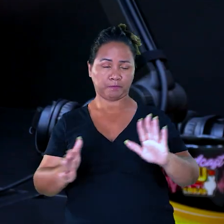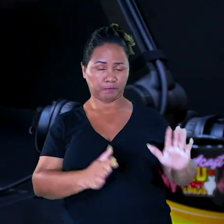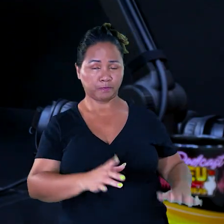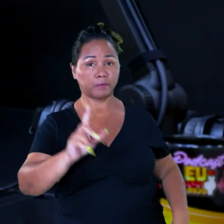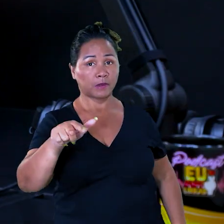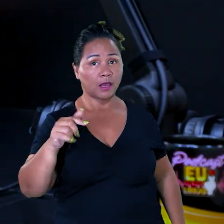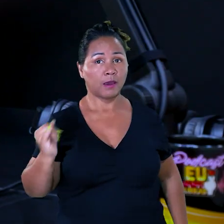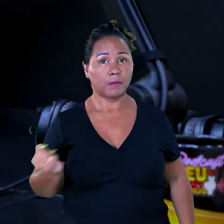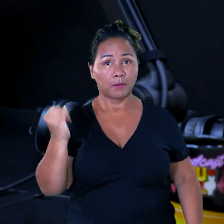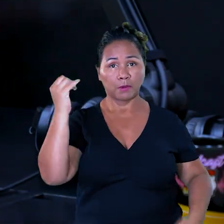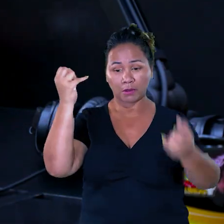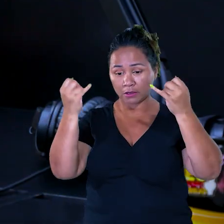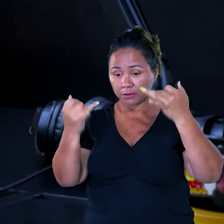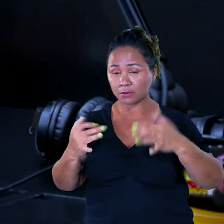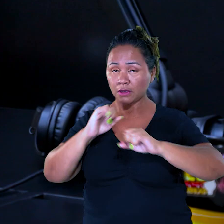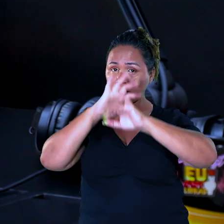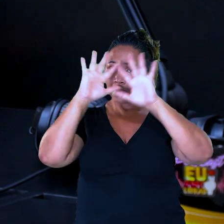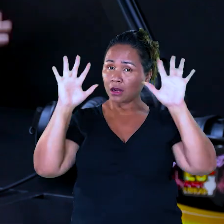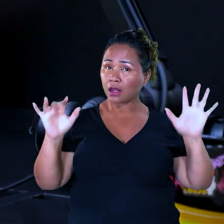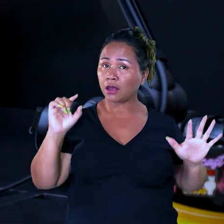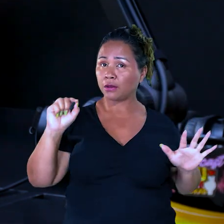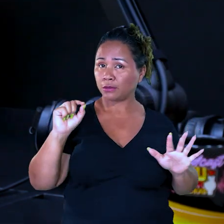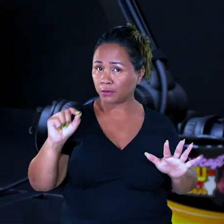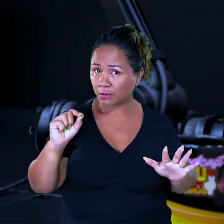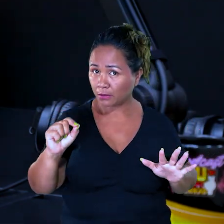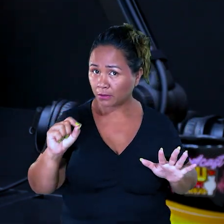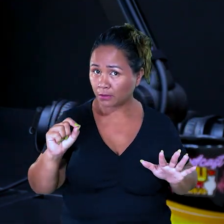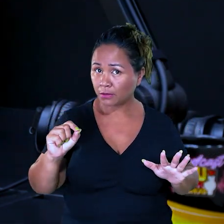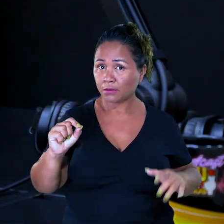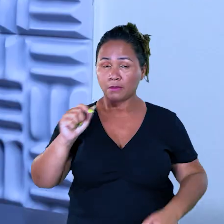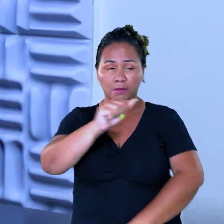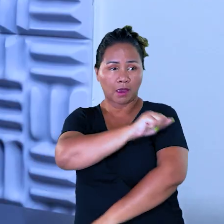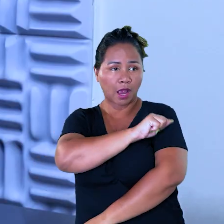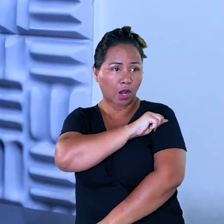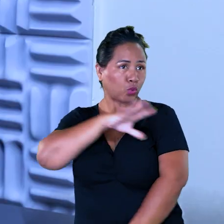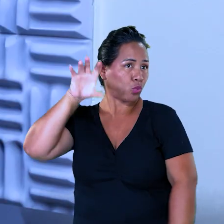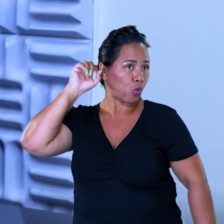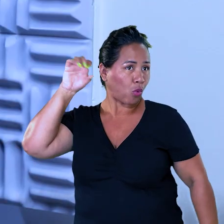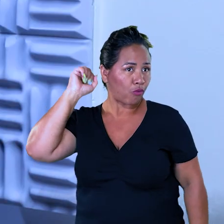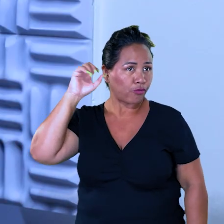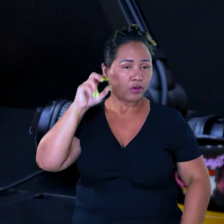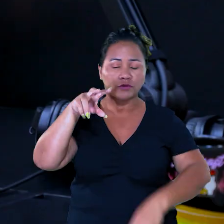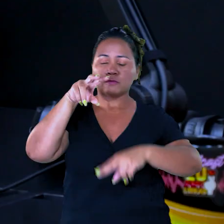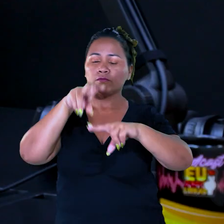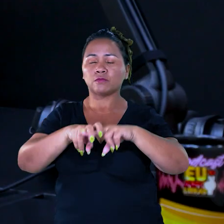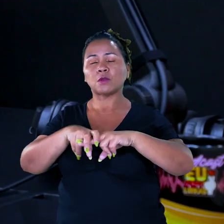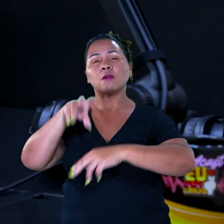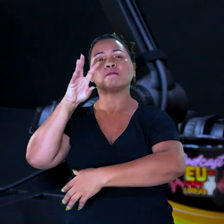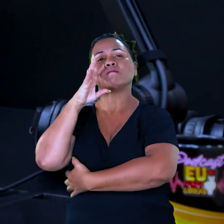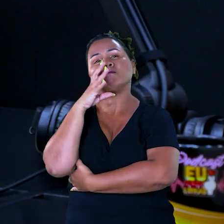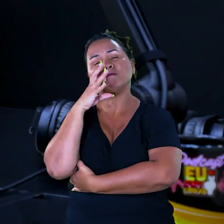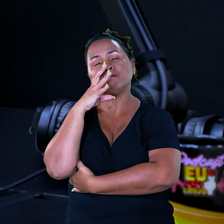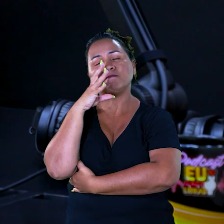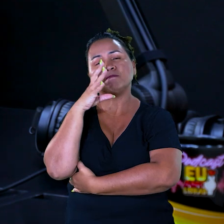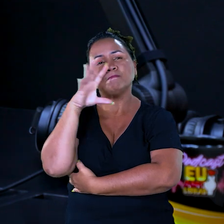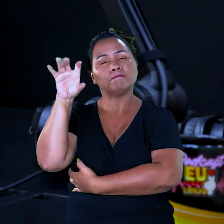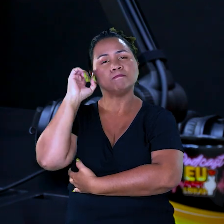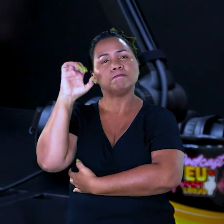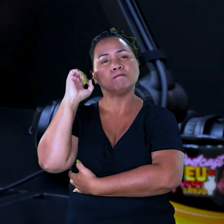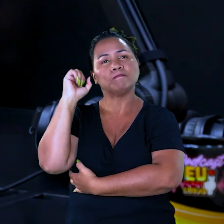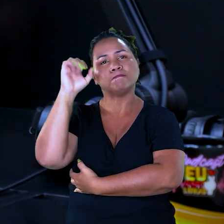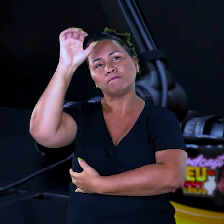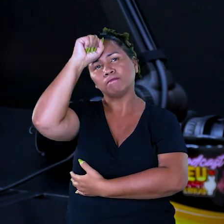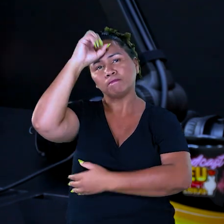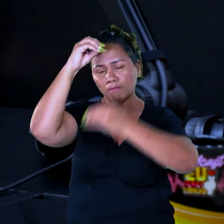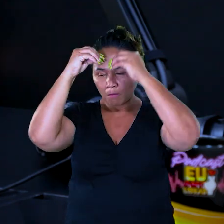outros ali estão ouvindo, estão vendo tudo, tá entendendo. Tá muito claro pra todo mundo. Tá tudo, sabe que tudo que